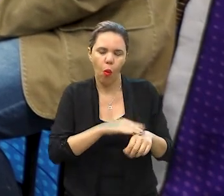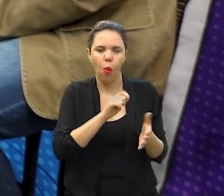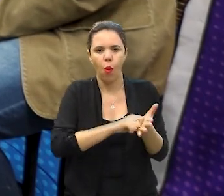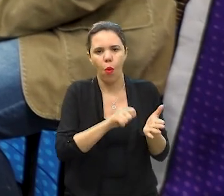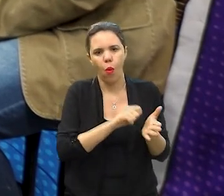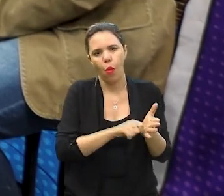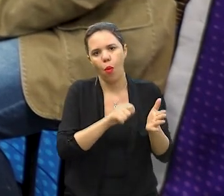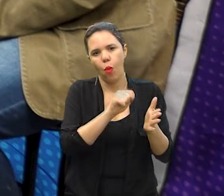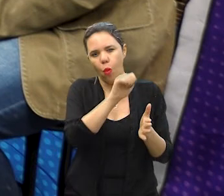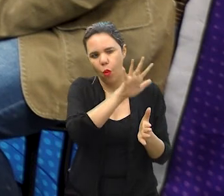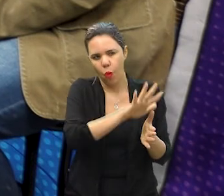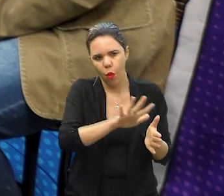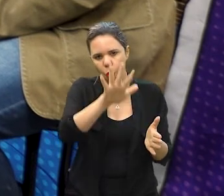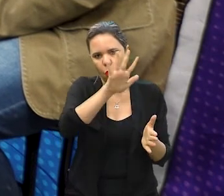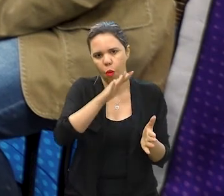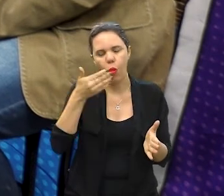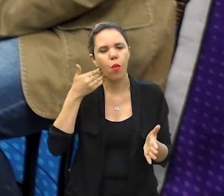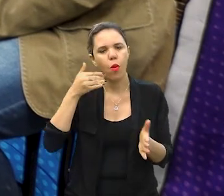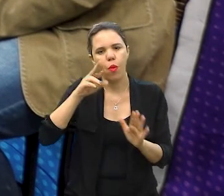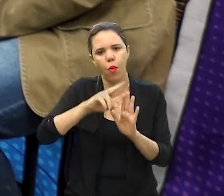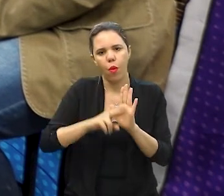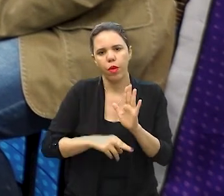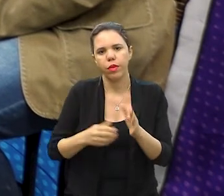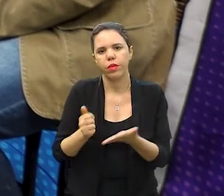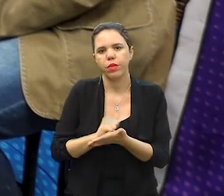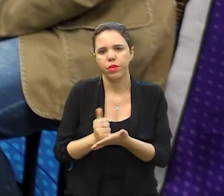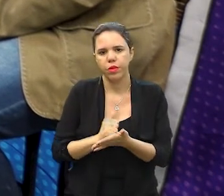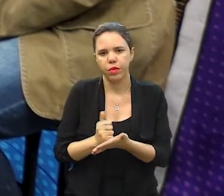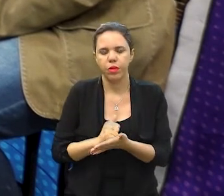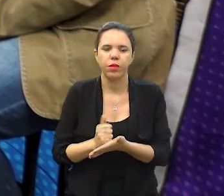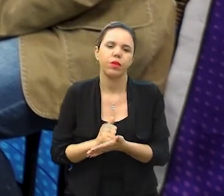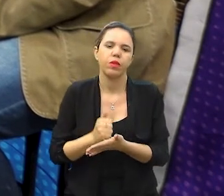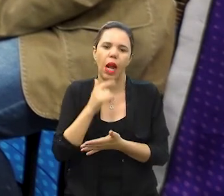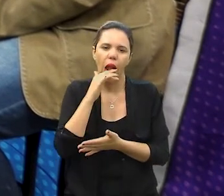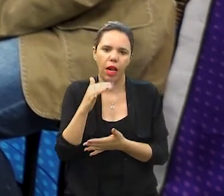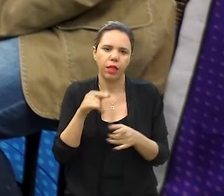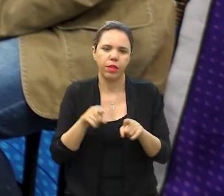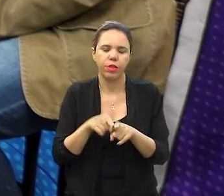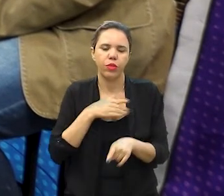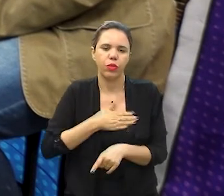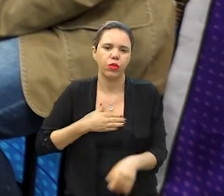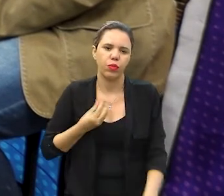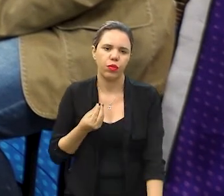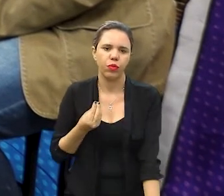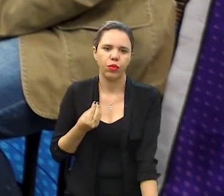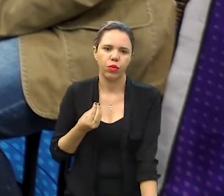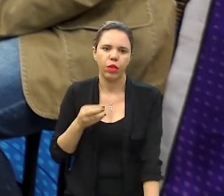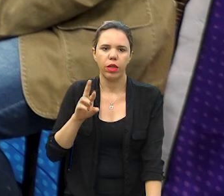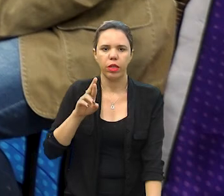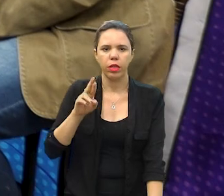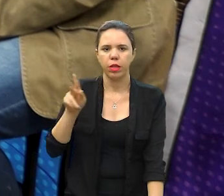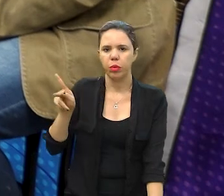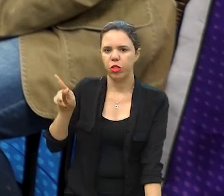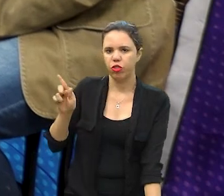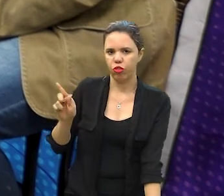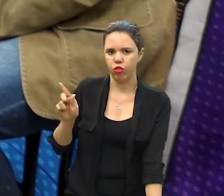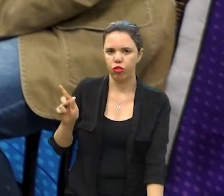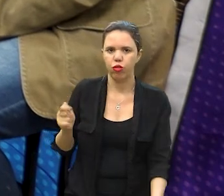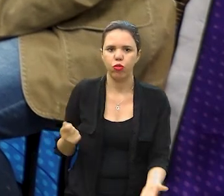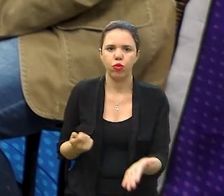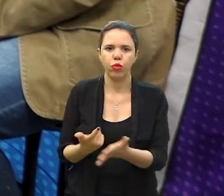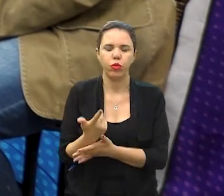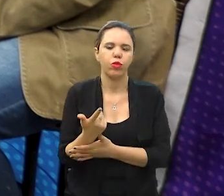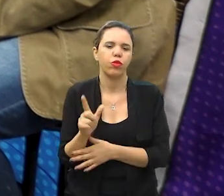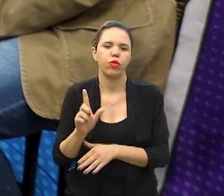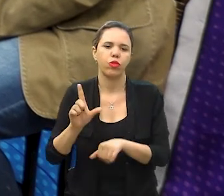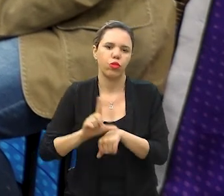sobre o cenário, aproveitar as regras do jogo do Dungeons Dragons. E como eu gostava muito de RPG, eu comprei numa loja